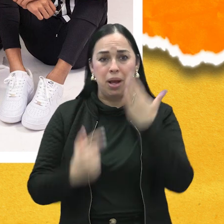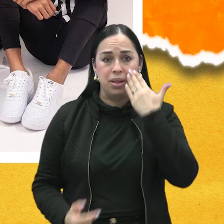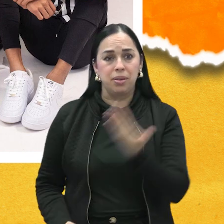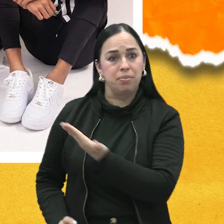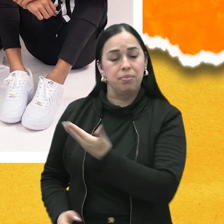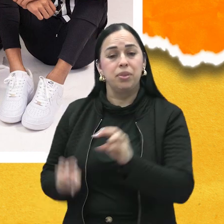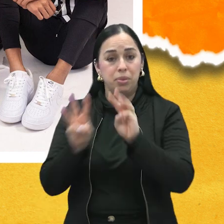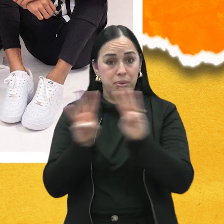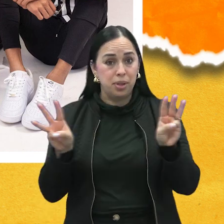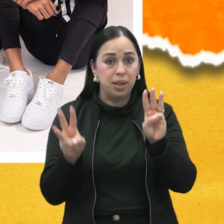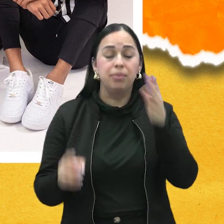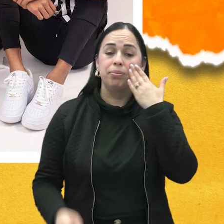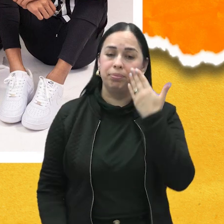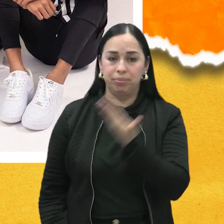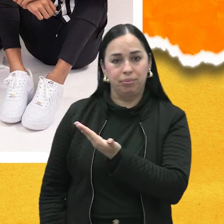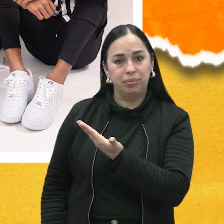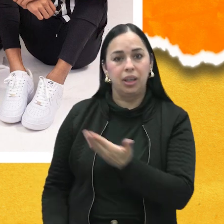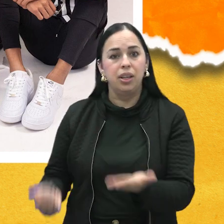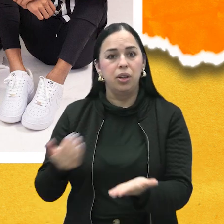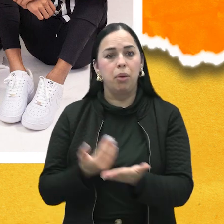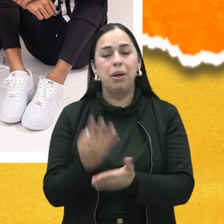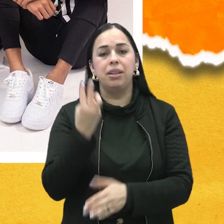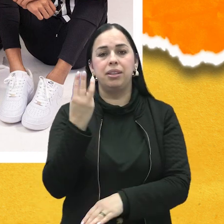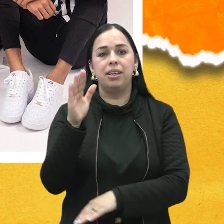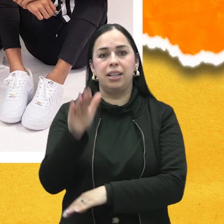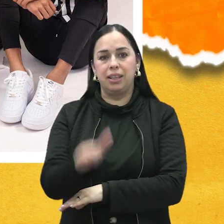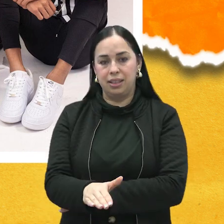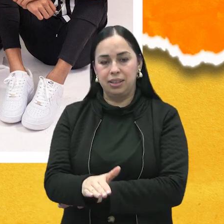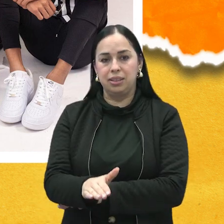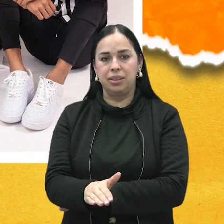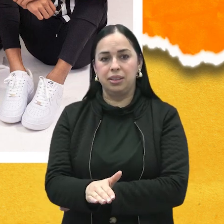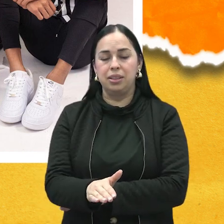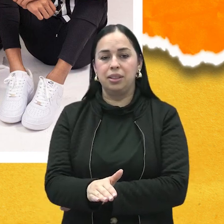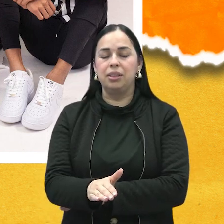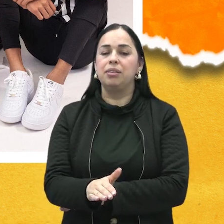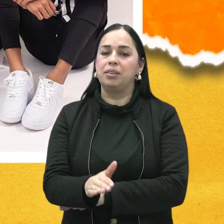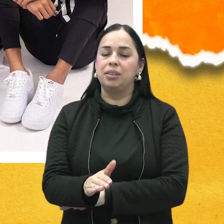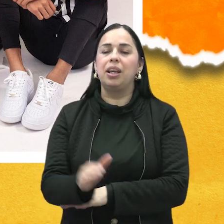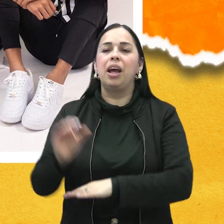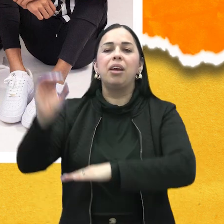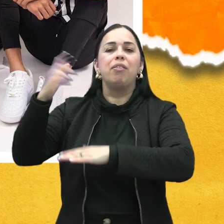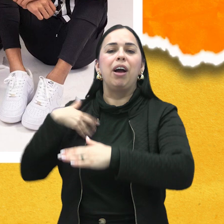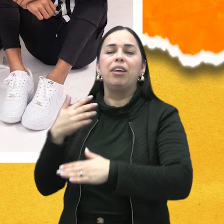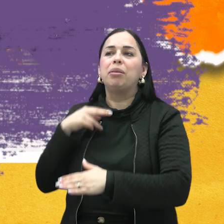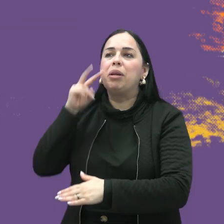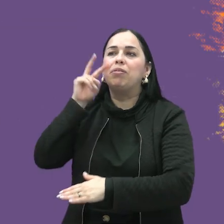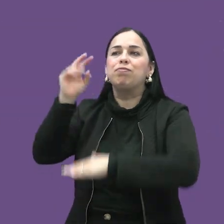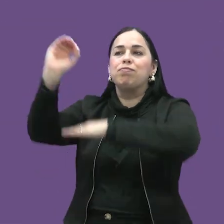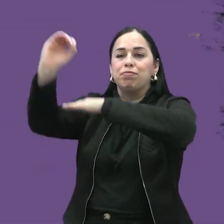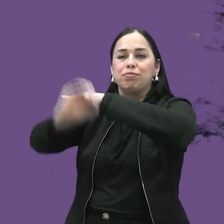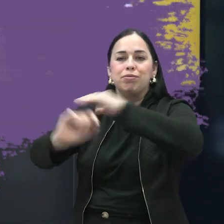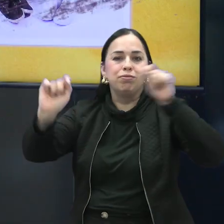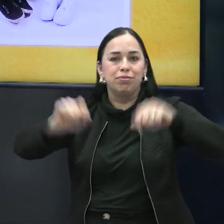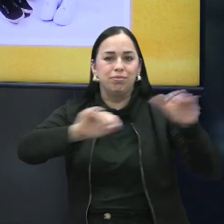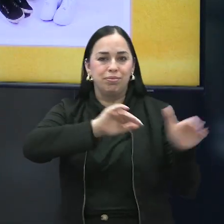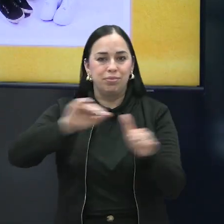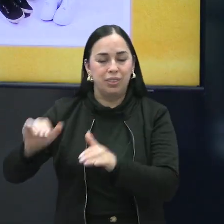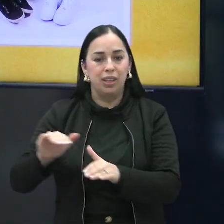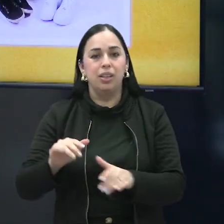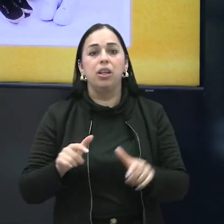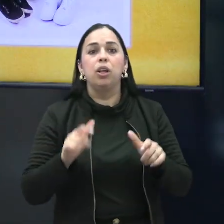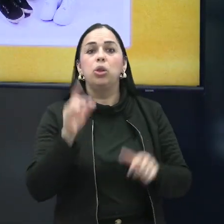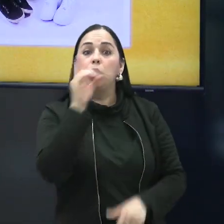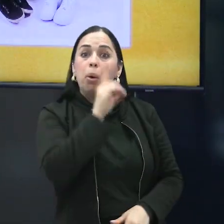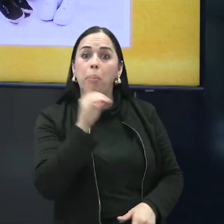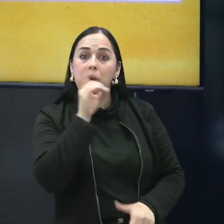site simpla.com.br e começa às 3h da tarde, para não perder o pôr do sol, que vai ser incrível. No domingo, o palco